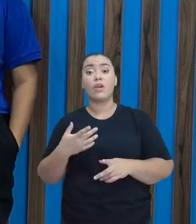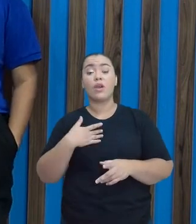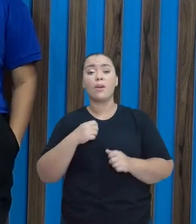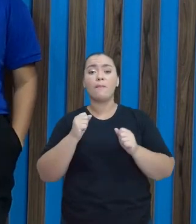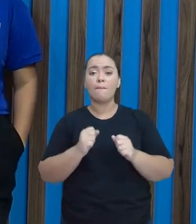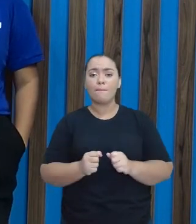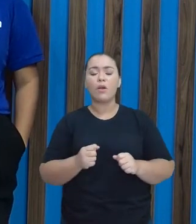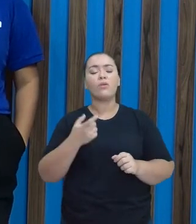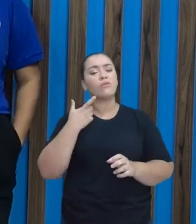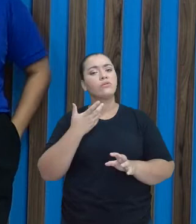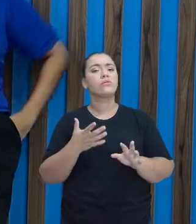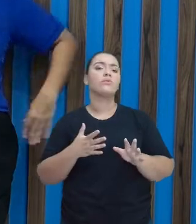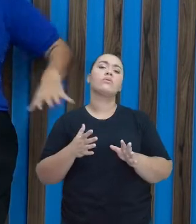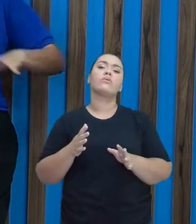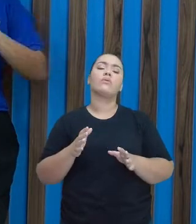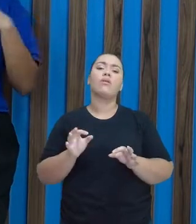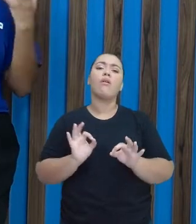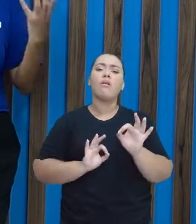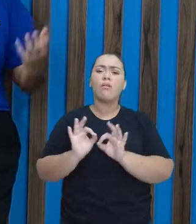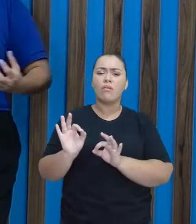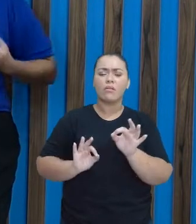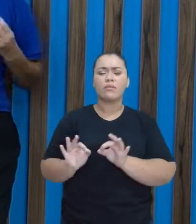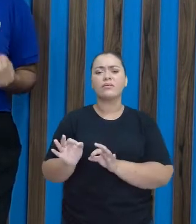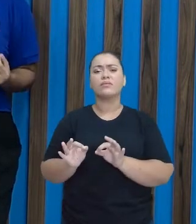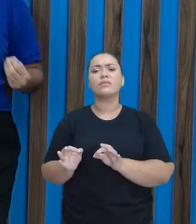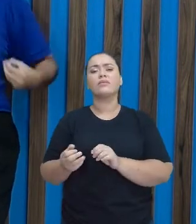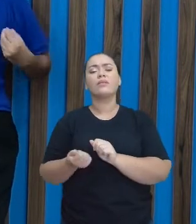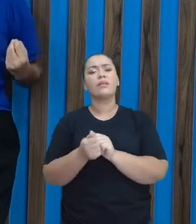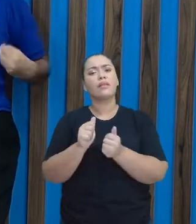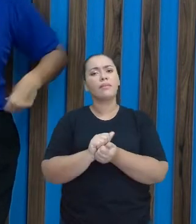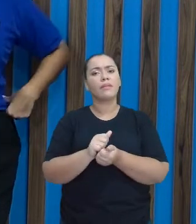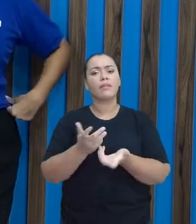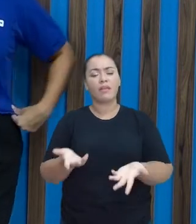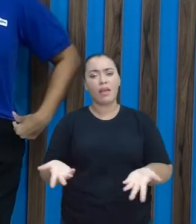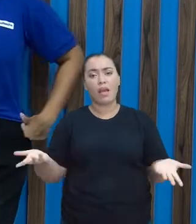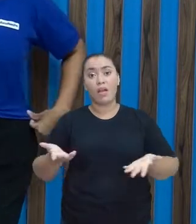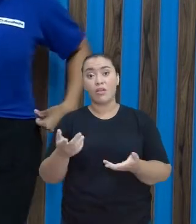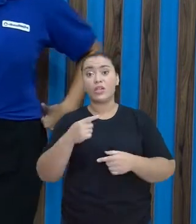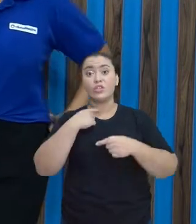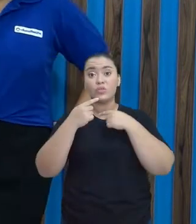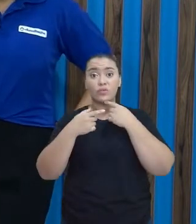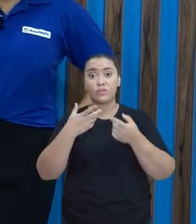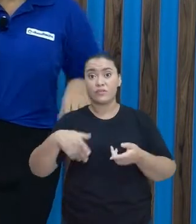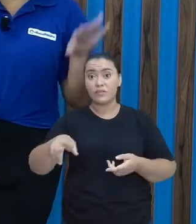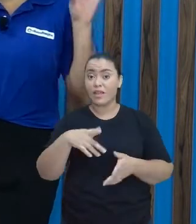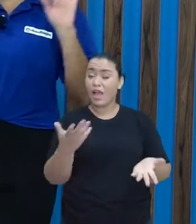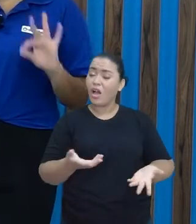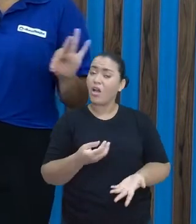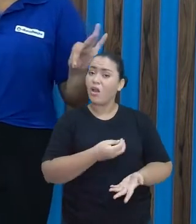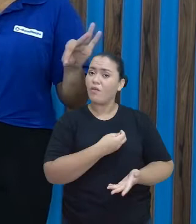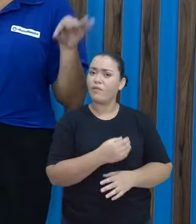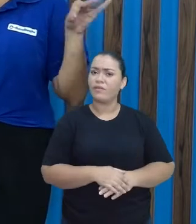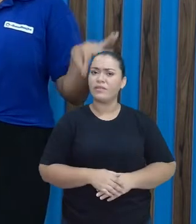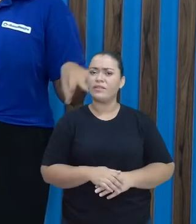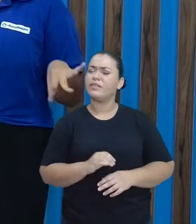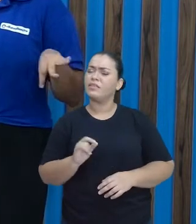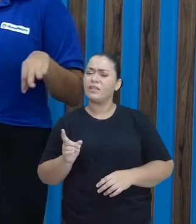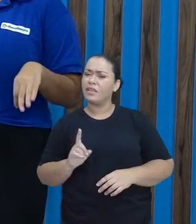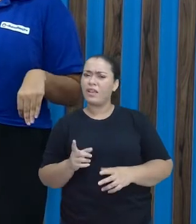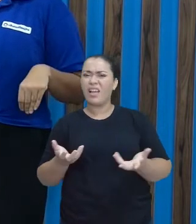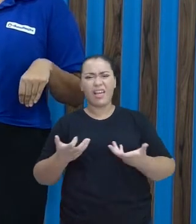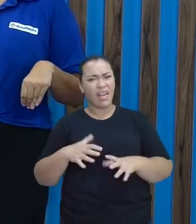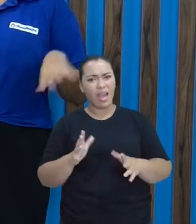consigo modular a aula, né? Tirar essa dúvida agora, no ao vivo. Mas também, se não, vocês podem colocar os